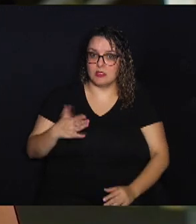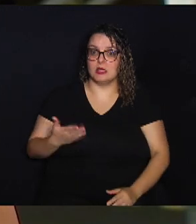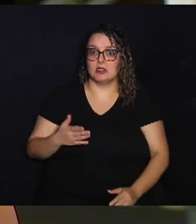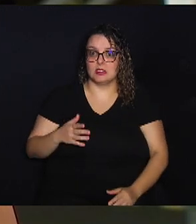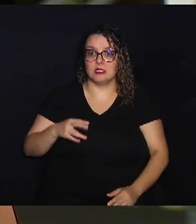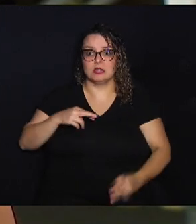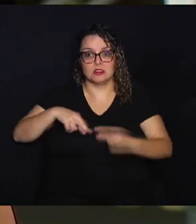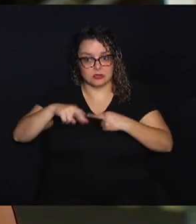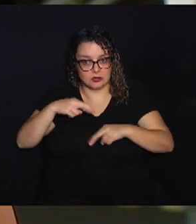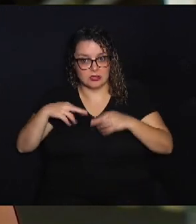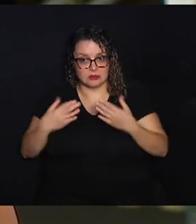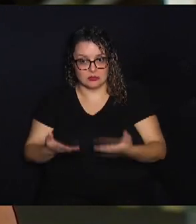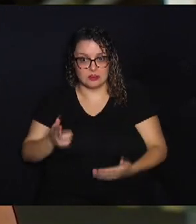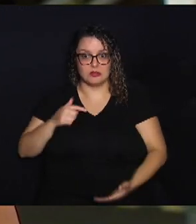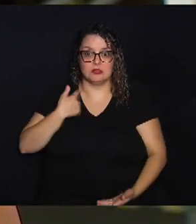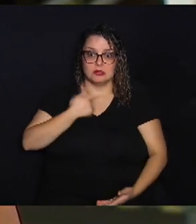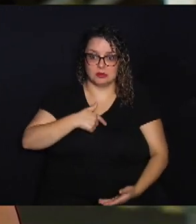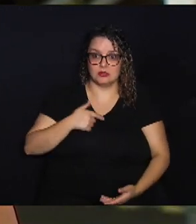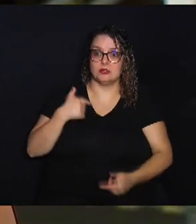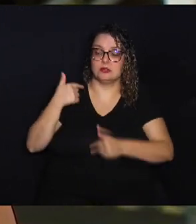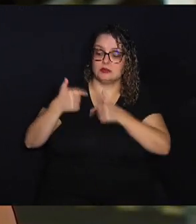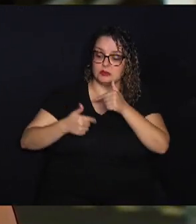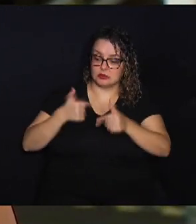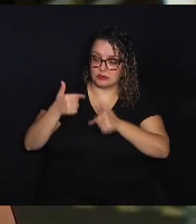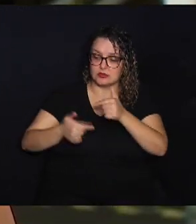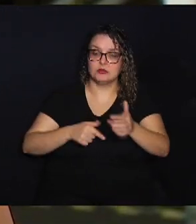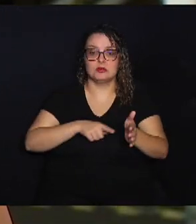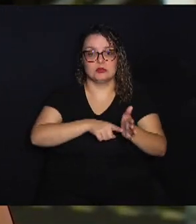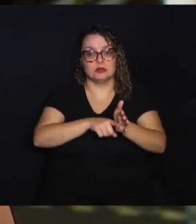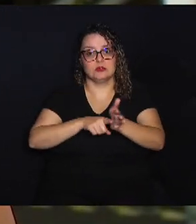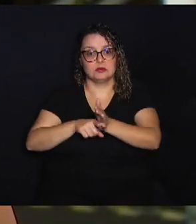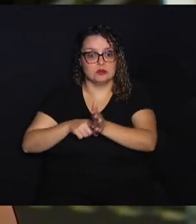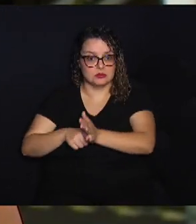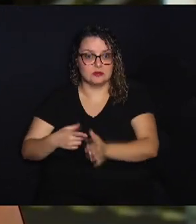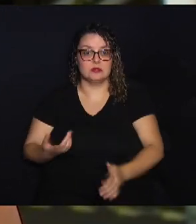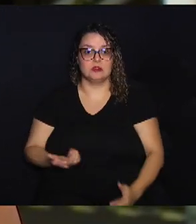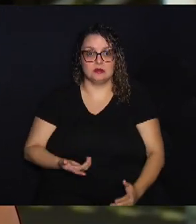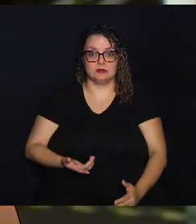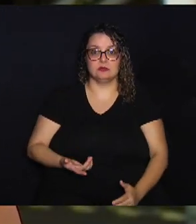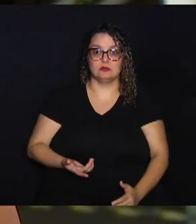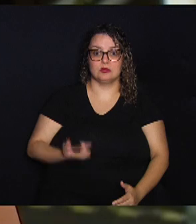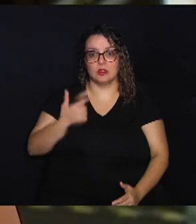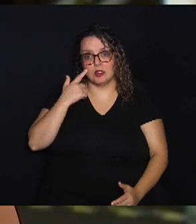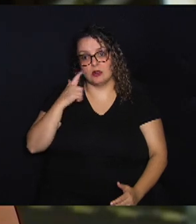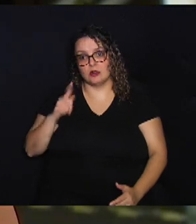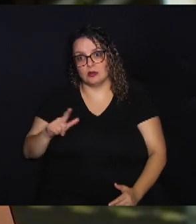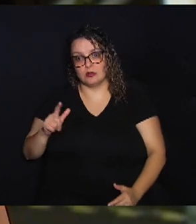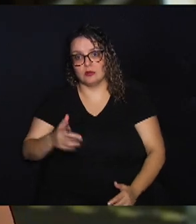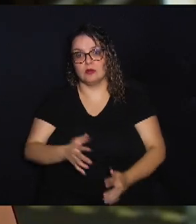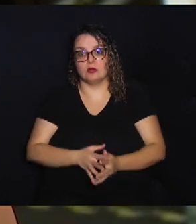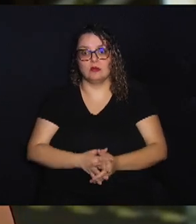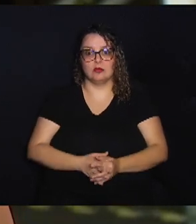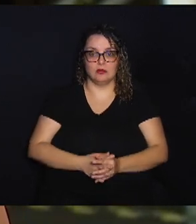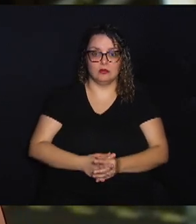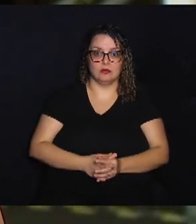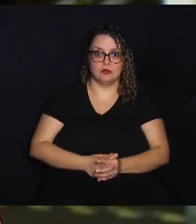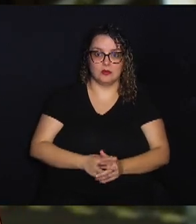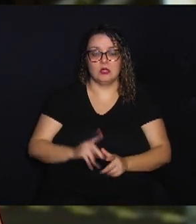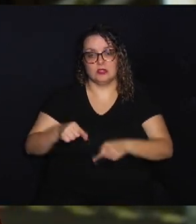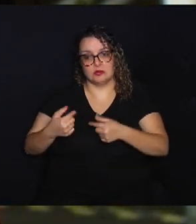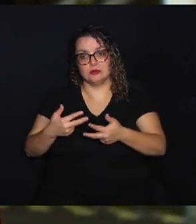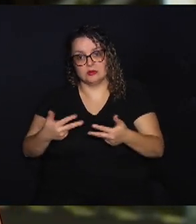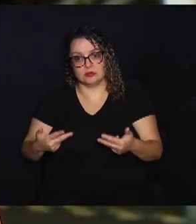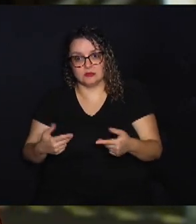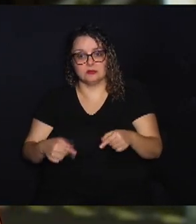ponto, ou seja, nós vamos ali trabalhar com pesquisadores que vão, lógico, fazer entre outras coisas,